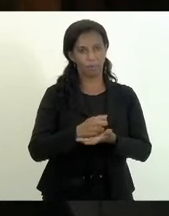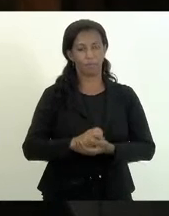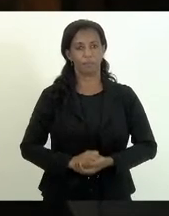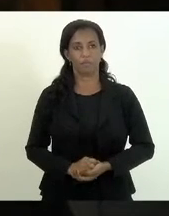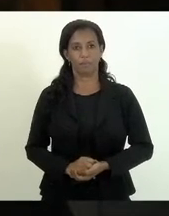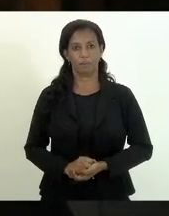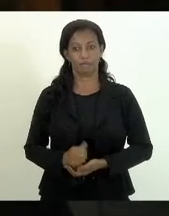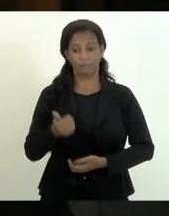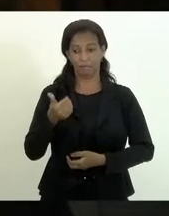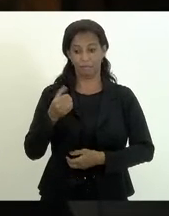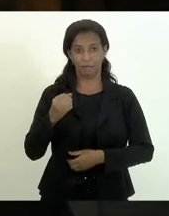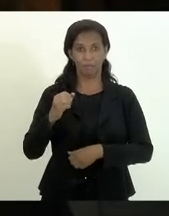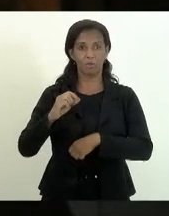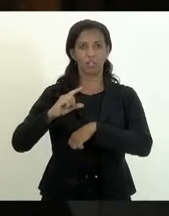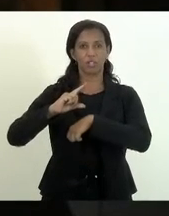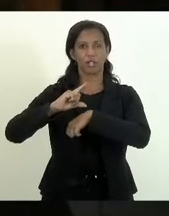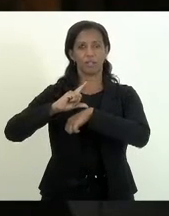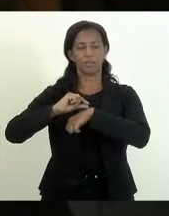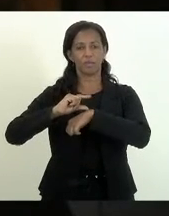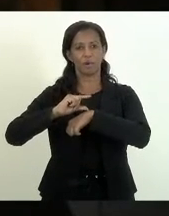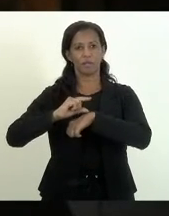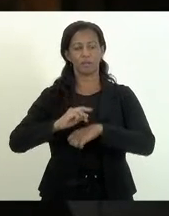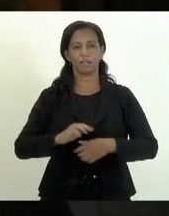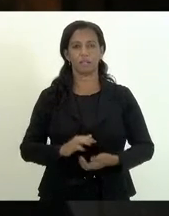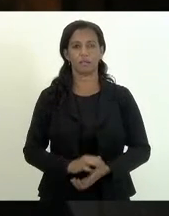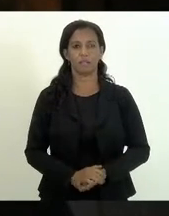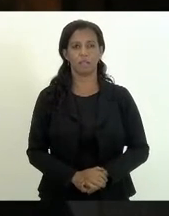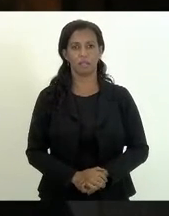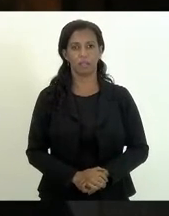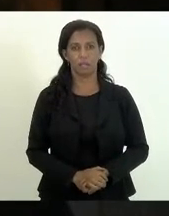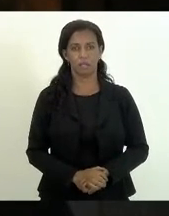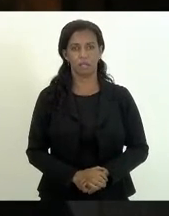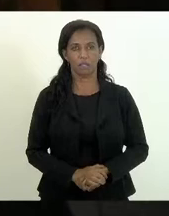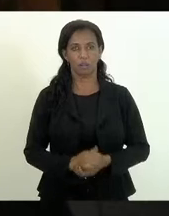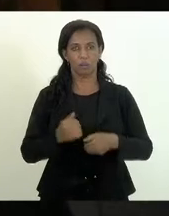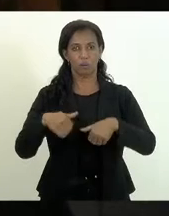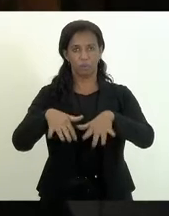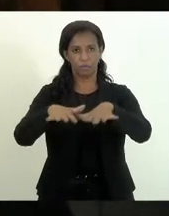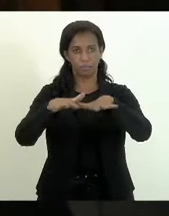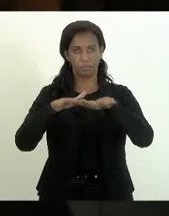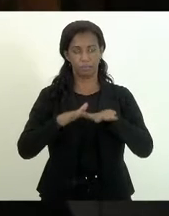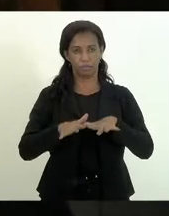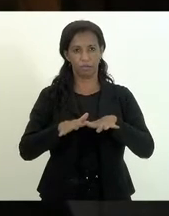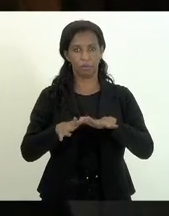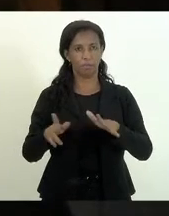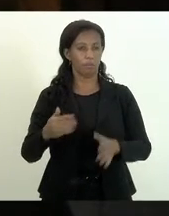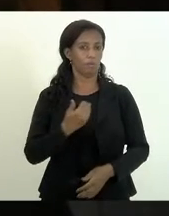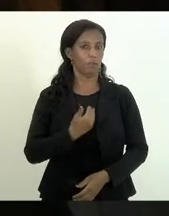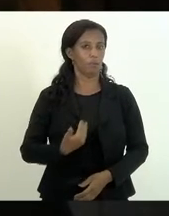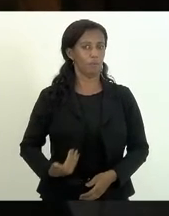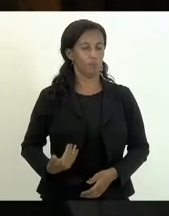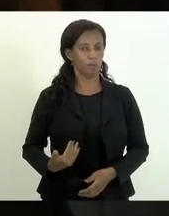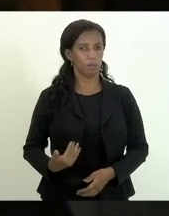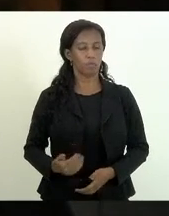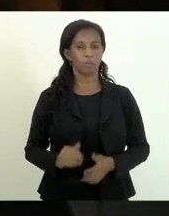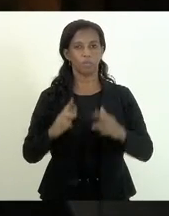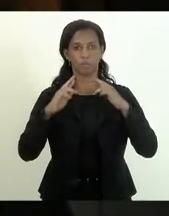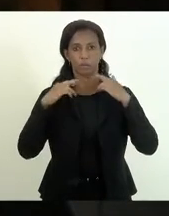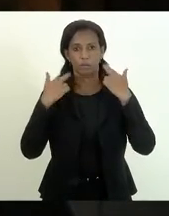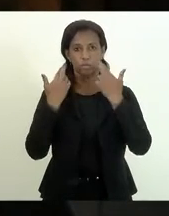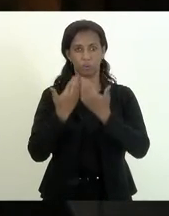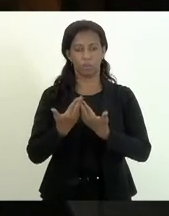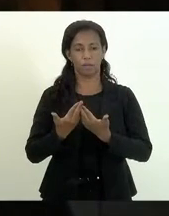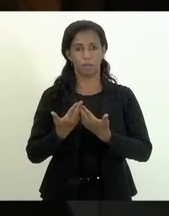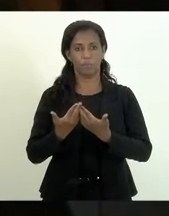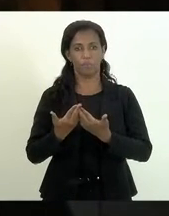e as 10 horas da manhã é uma audiência pública e com comparecimento